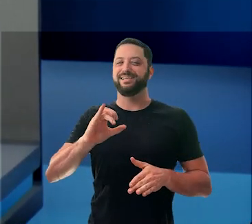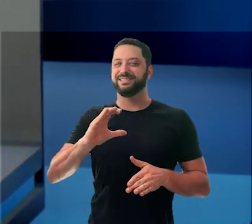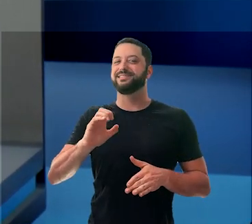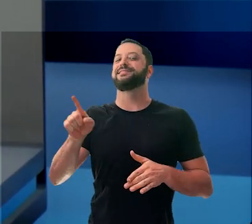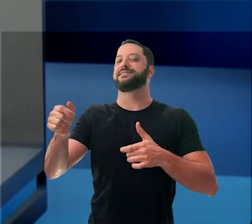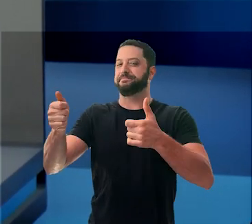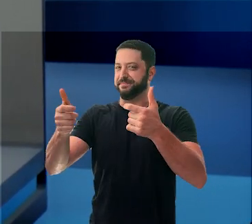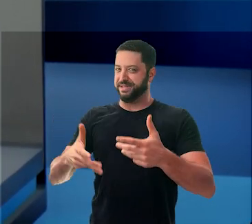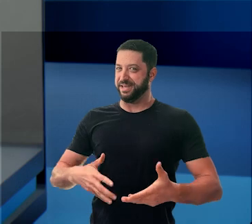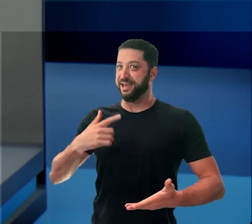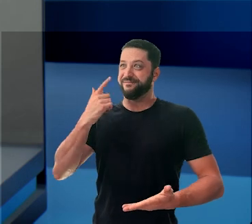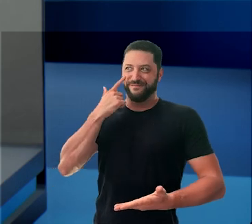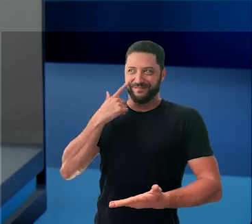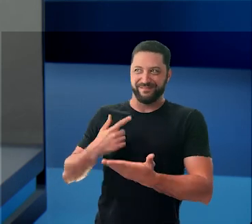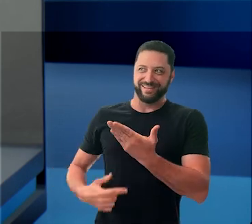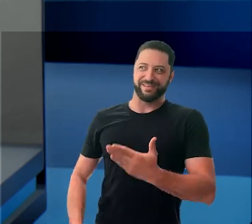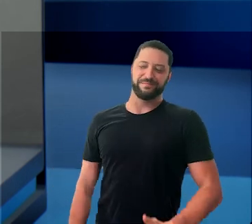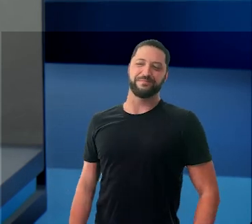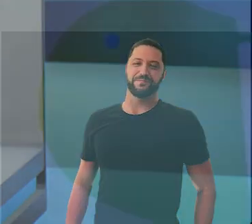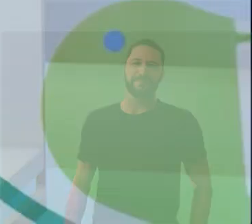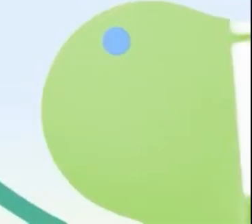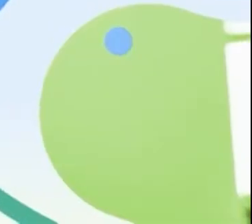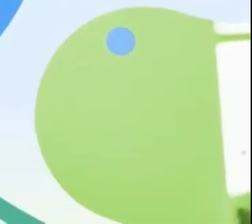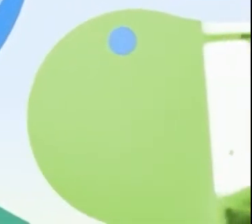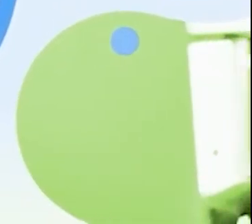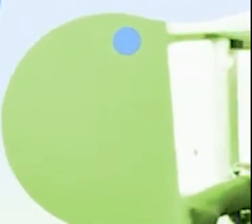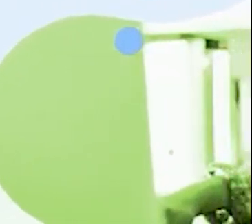Joviani. Então bora lá acompanhar esse bate-papo.